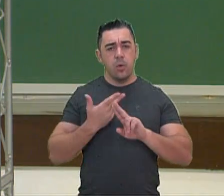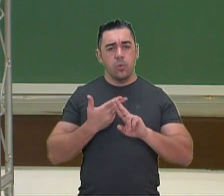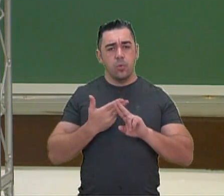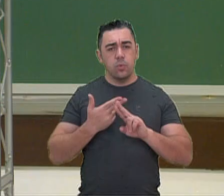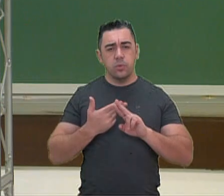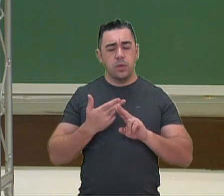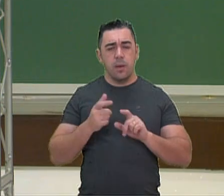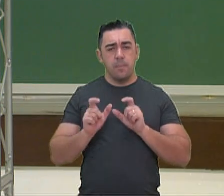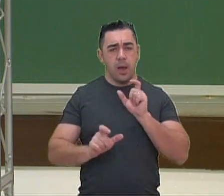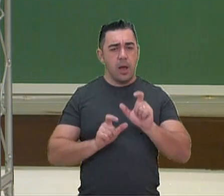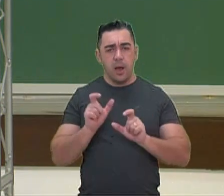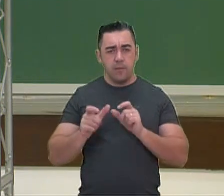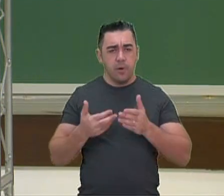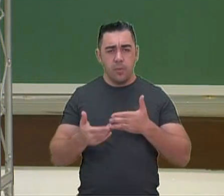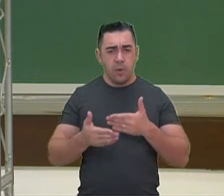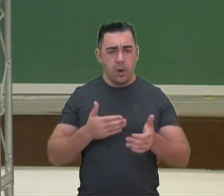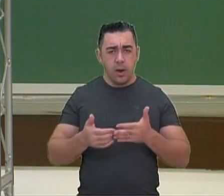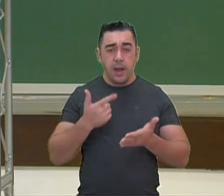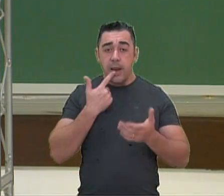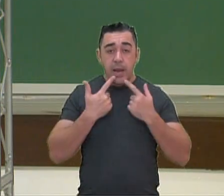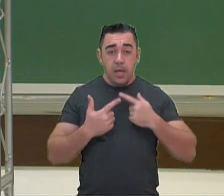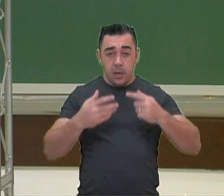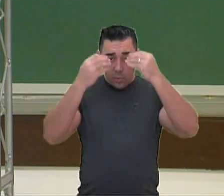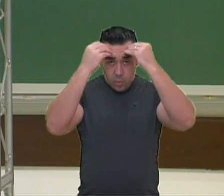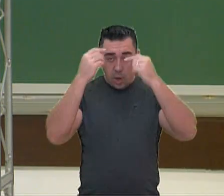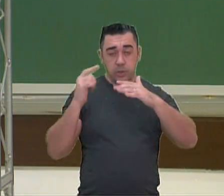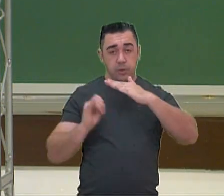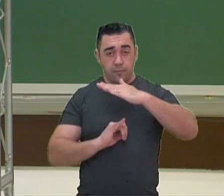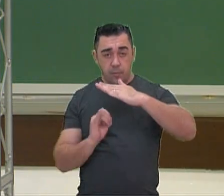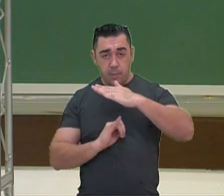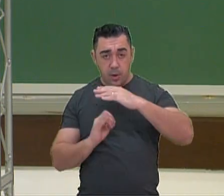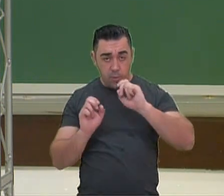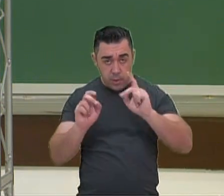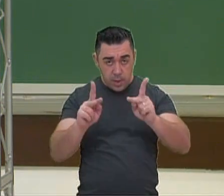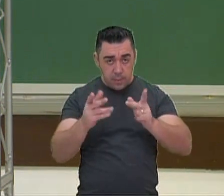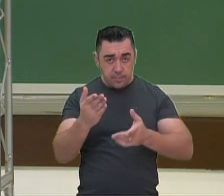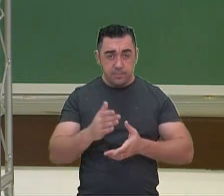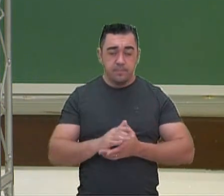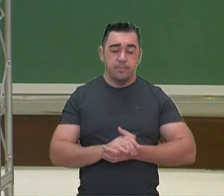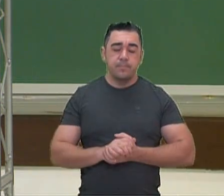expressões coloquiais da linguagem informal, ok?